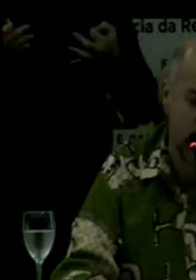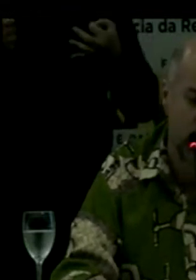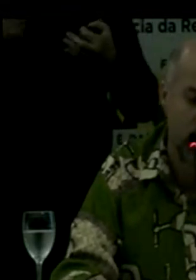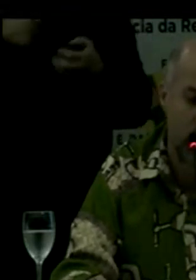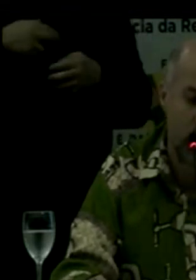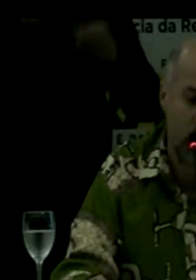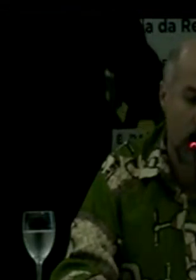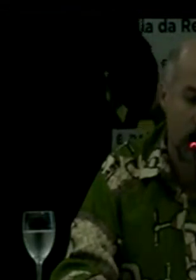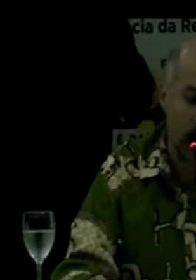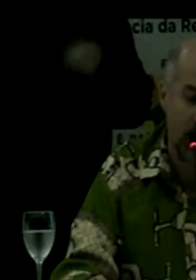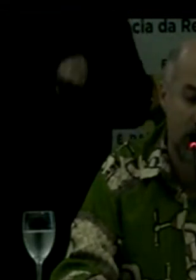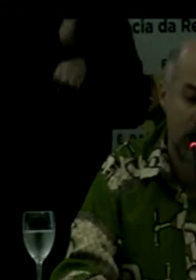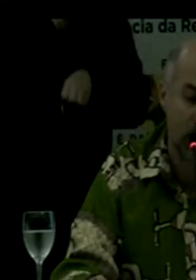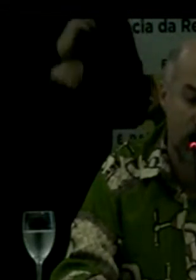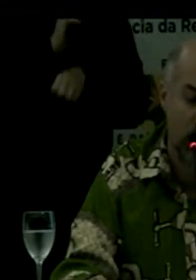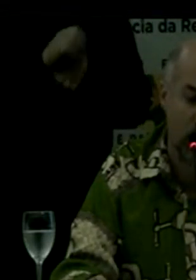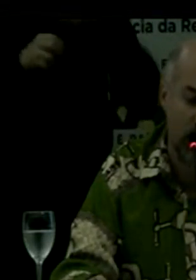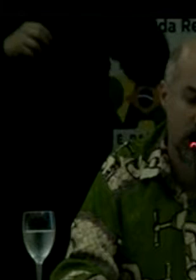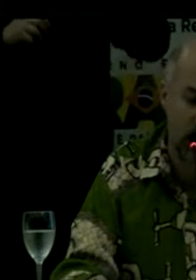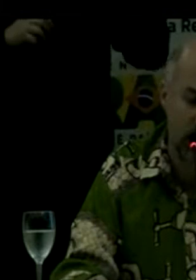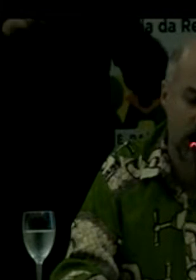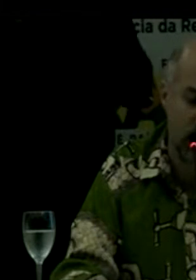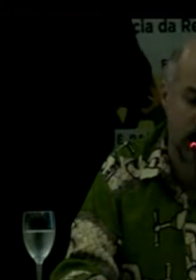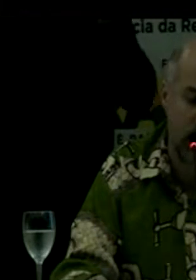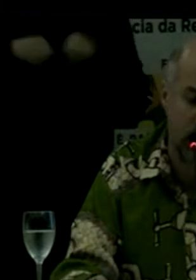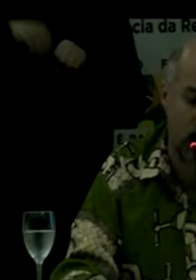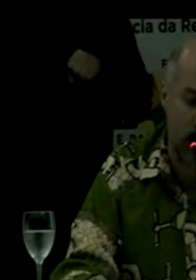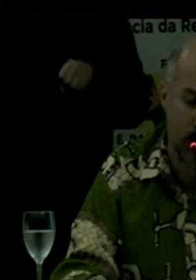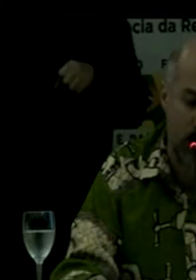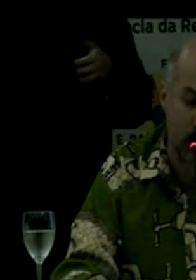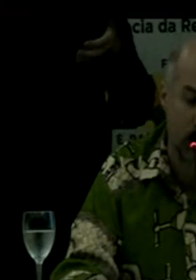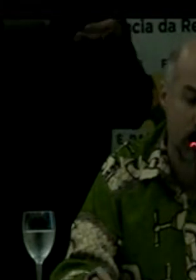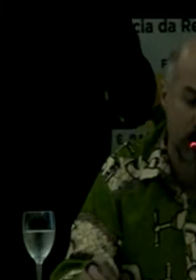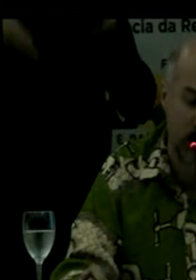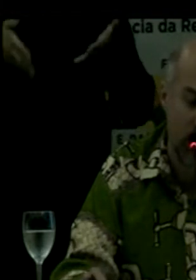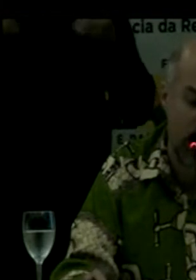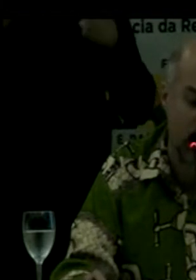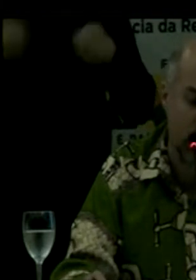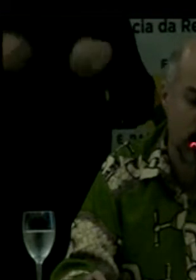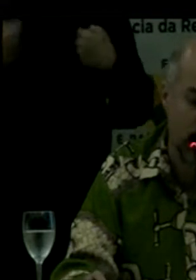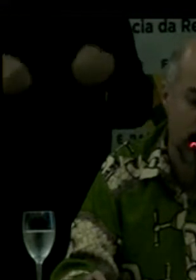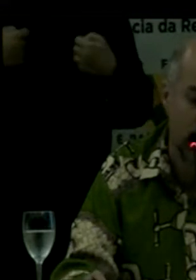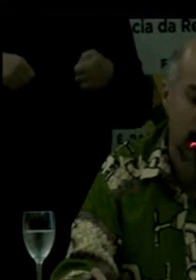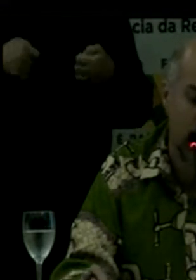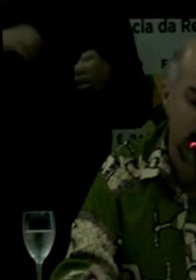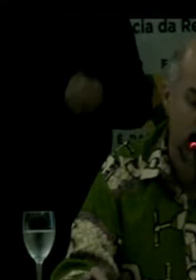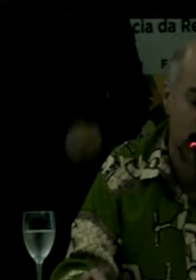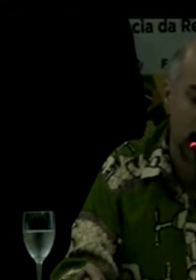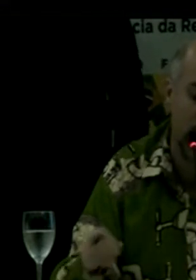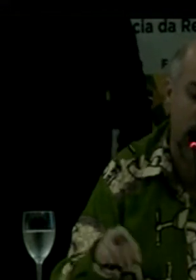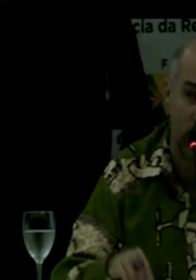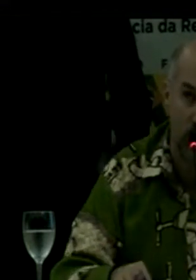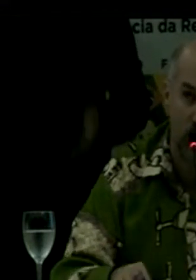Estado. O Sistema Nacional de Participação deve contemplar o nível federal, distinguindo o